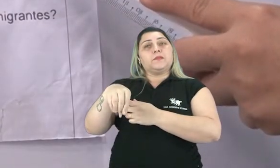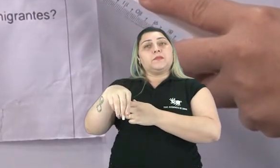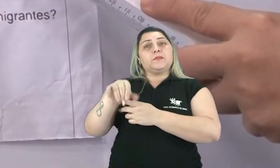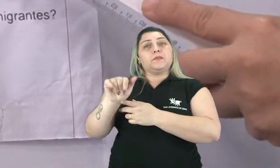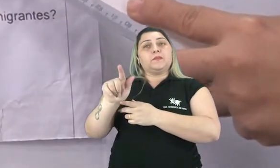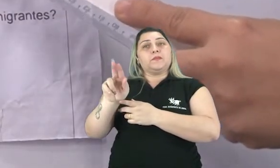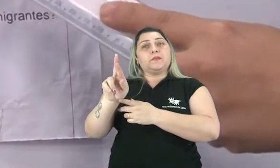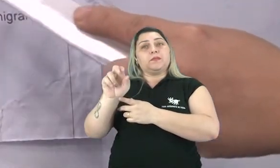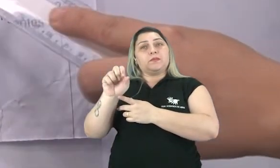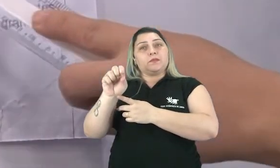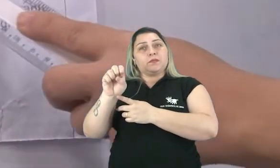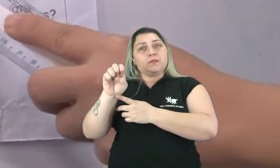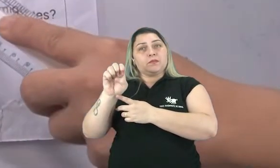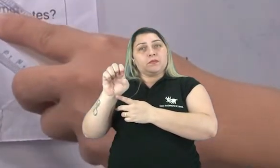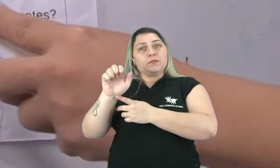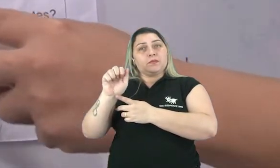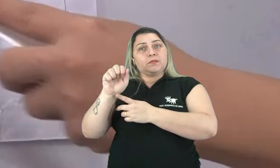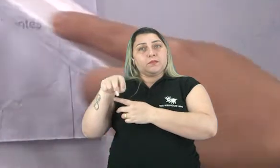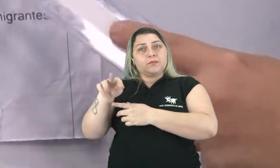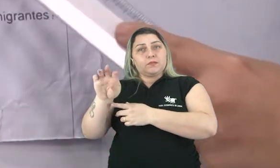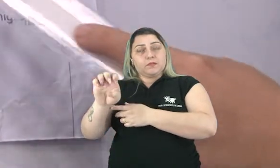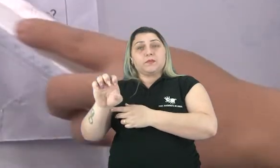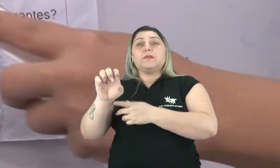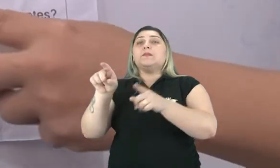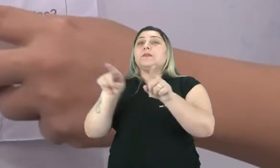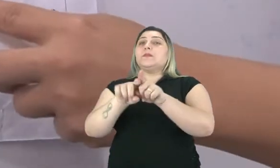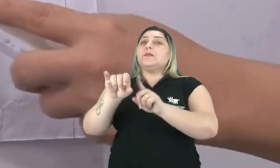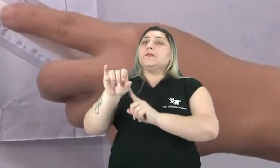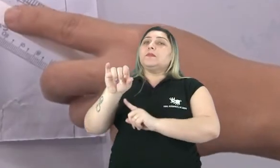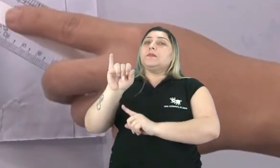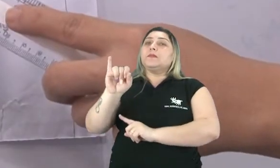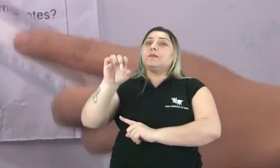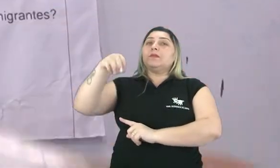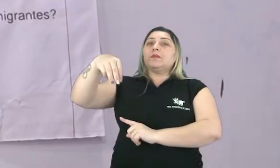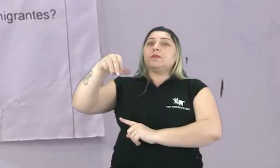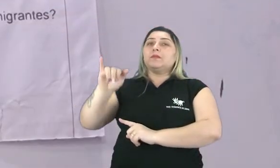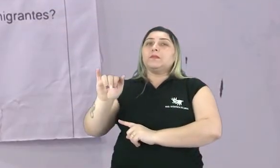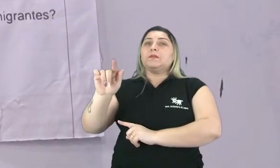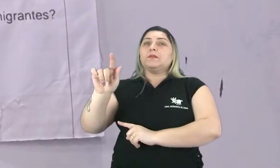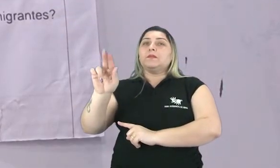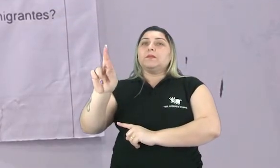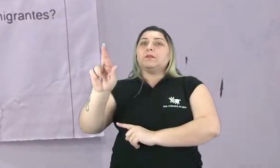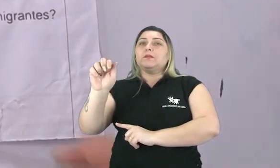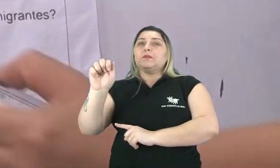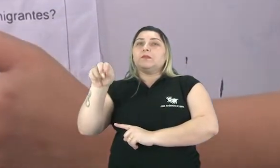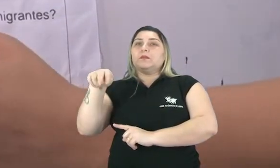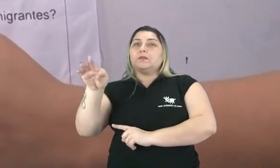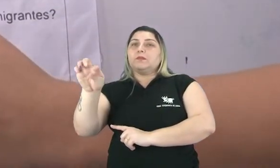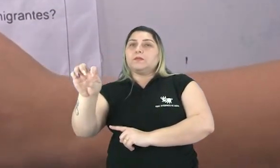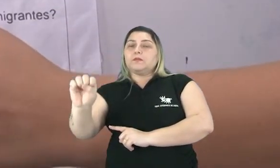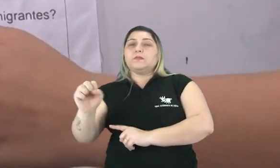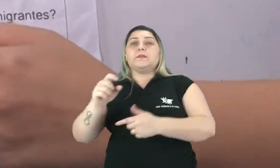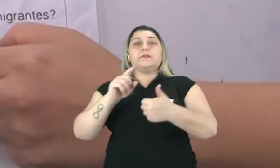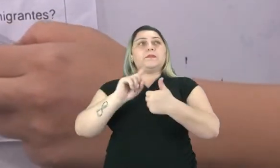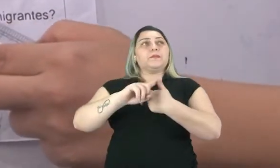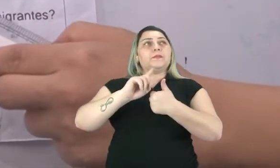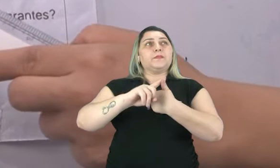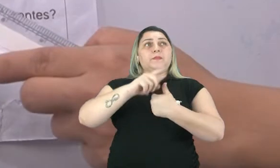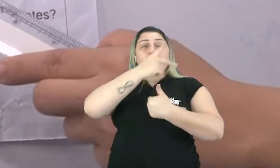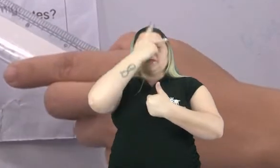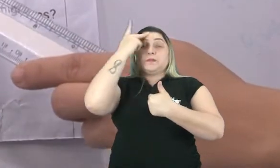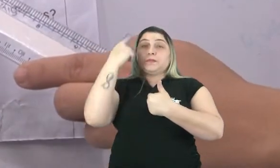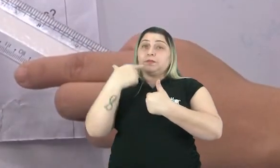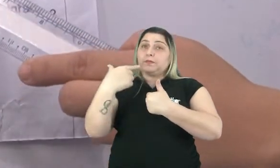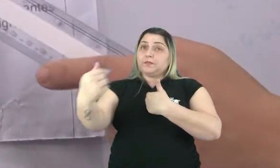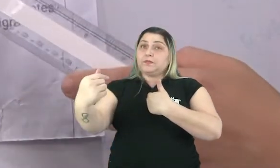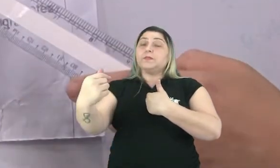imigrantes, tá? Vamos usar essas duas palavras para a gente ver se a gente consegue entender direitinho a diferença de cada uma. Letra A. As pessoas que